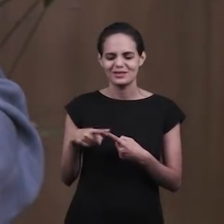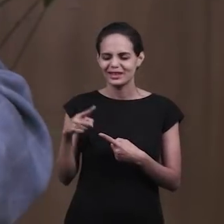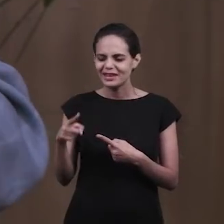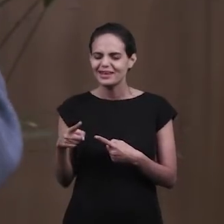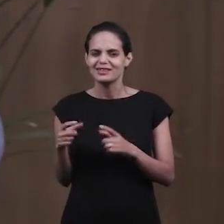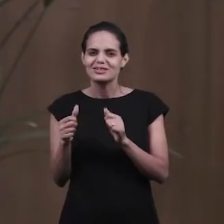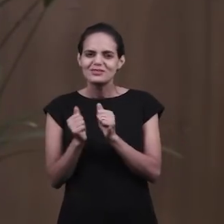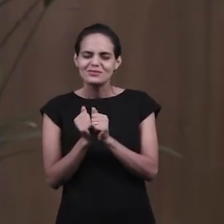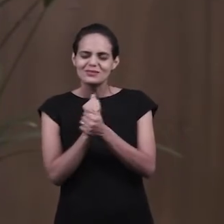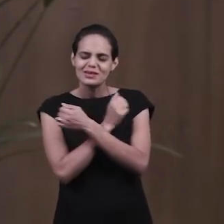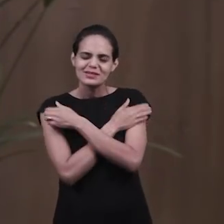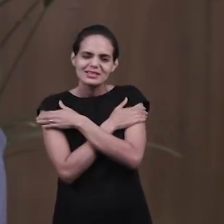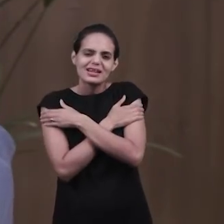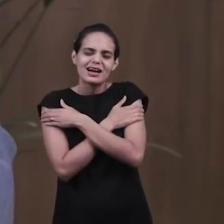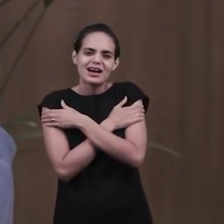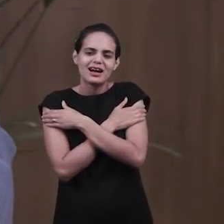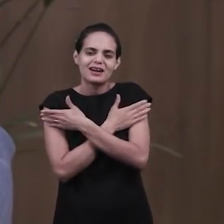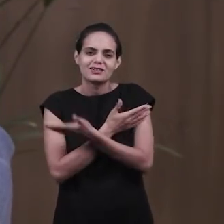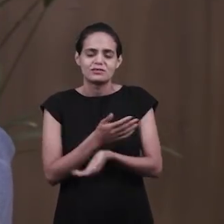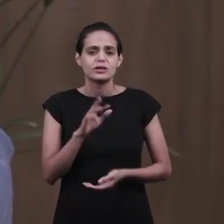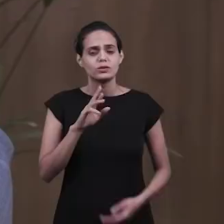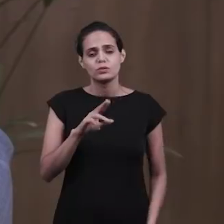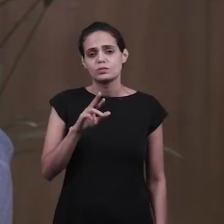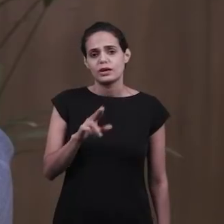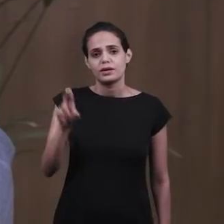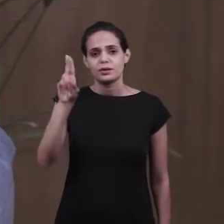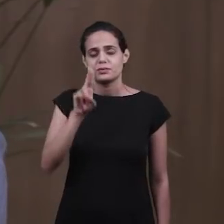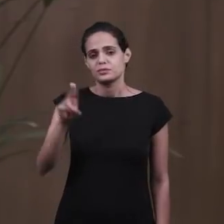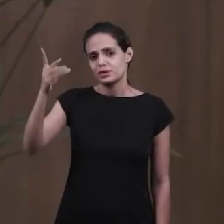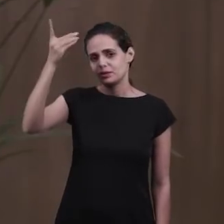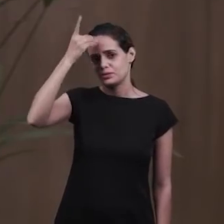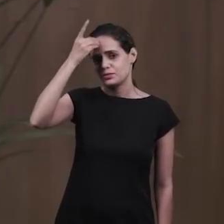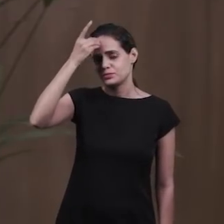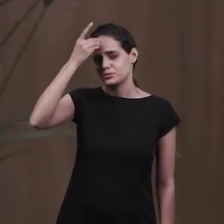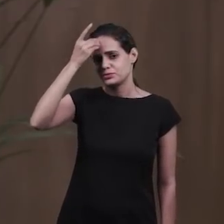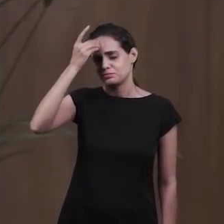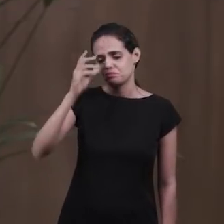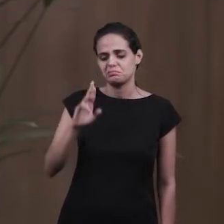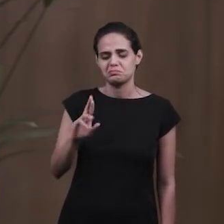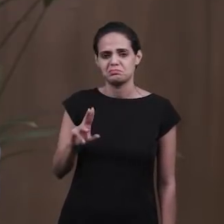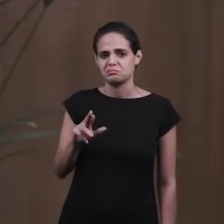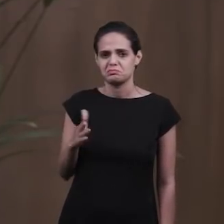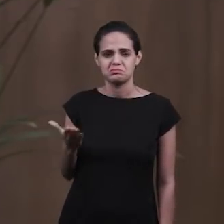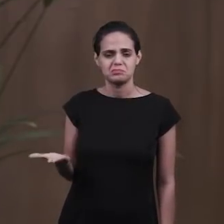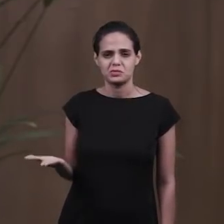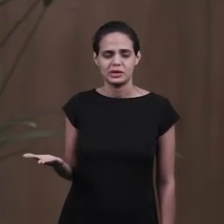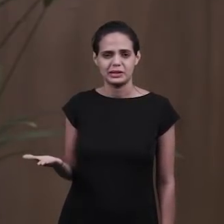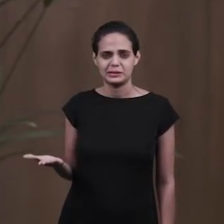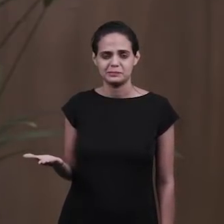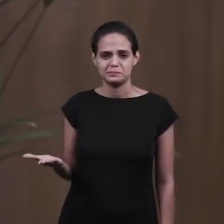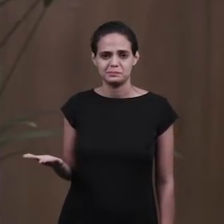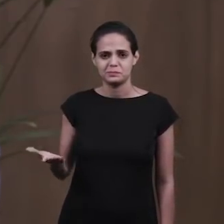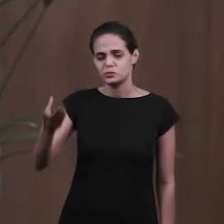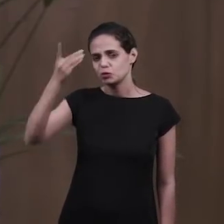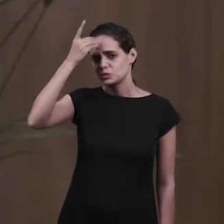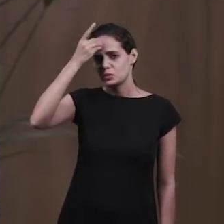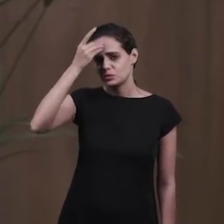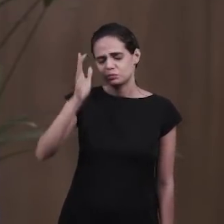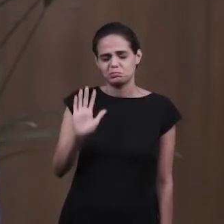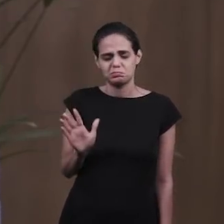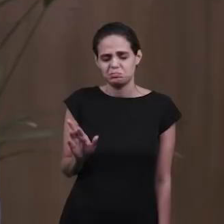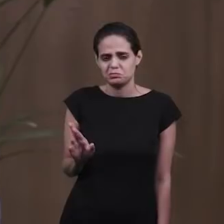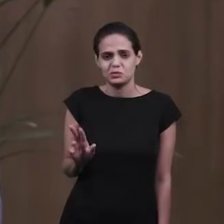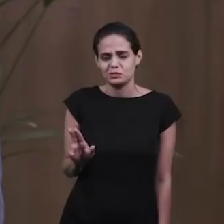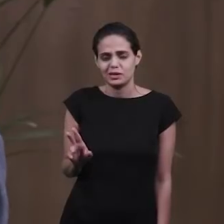E não era muito usado em dons. Mauro não era de dons, assim, não era. Mas